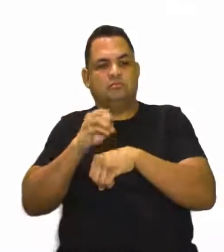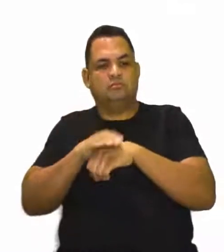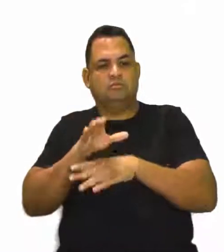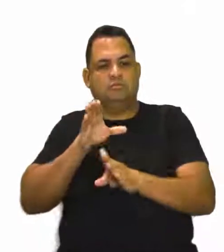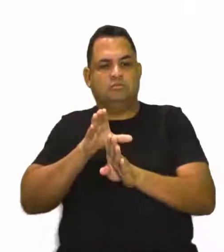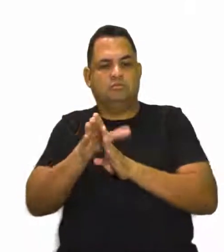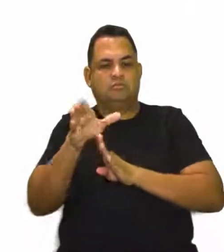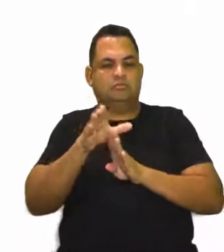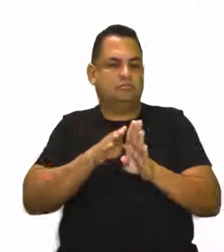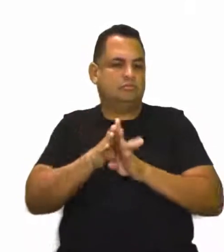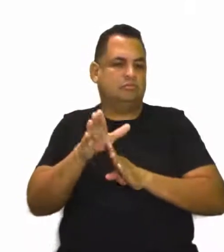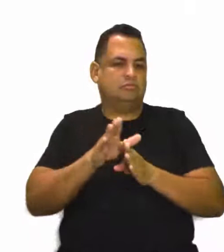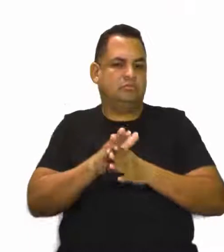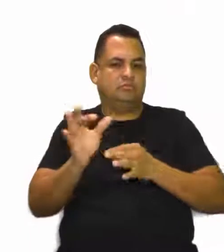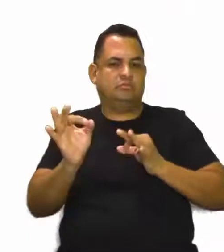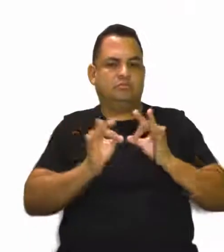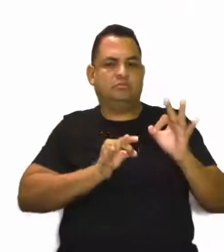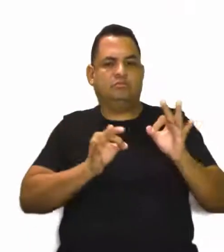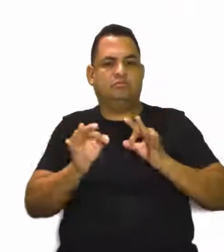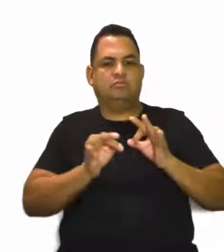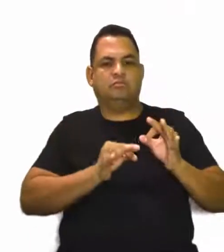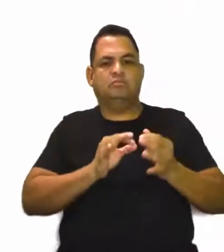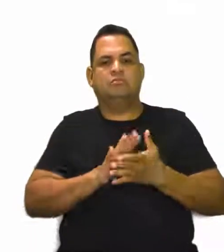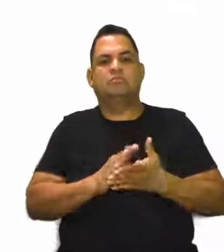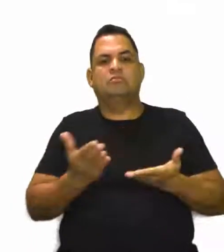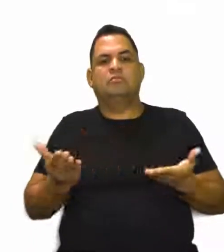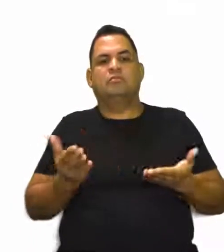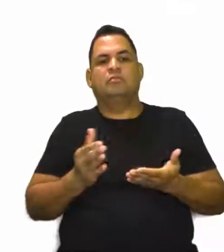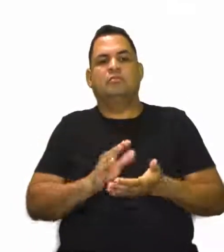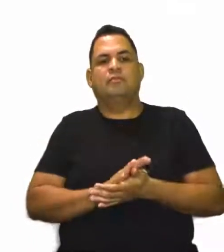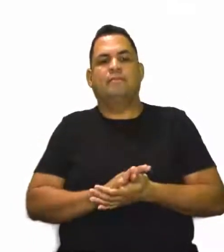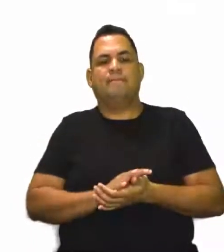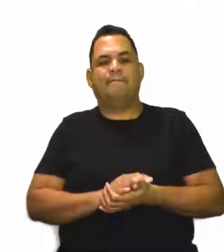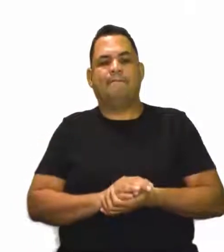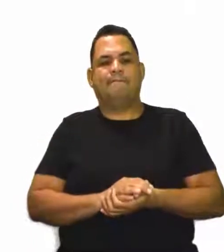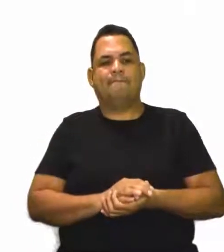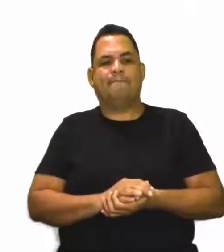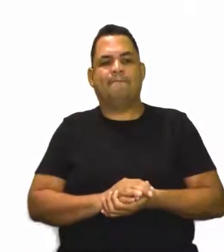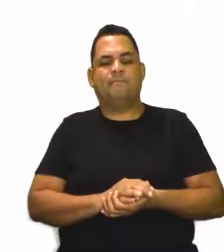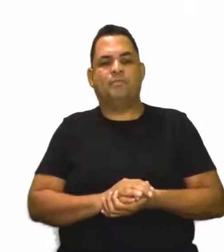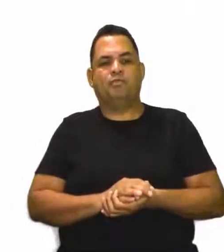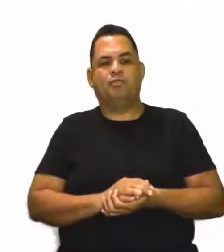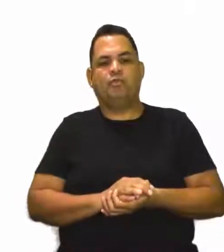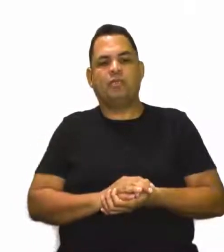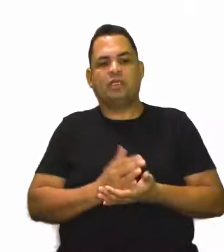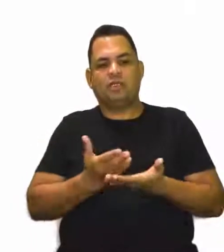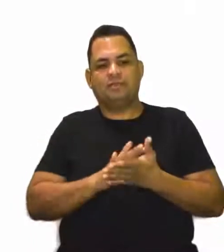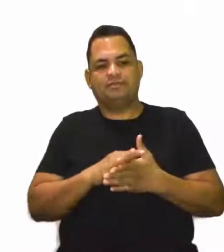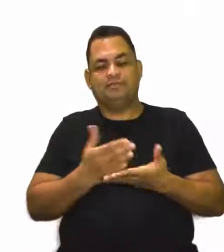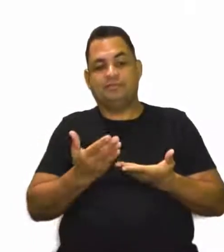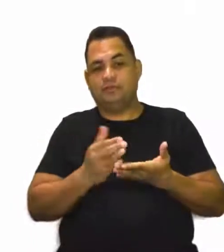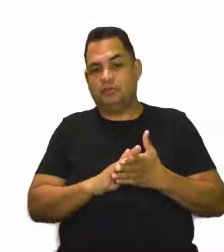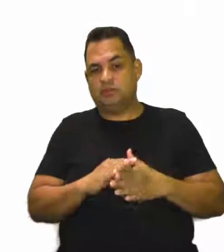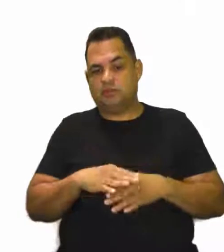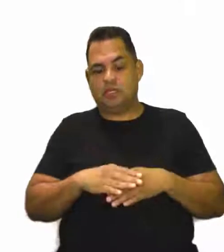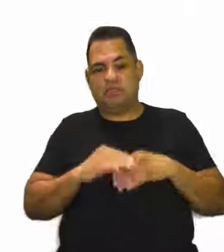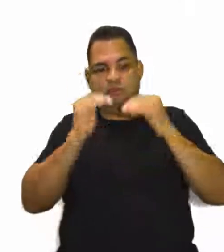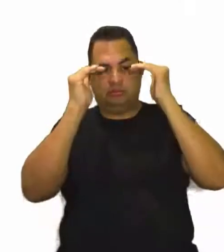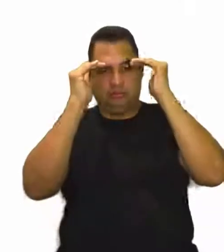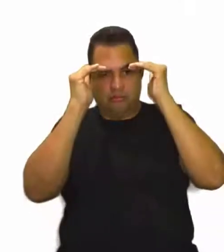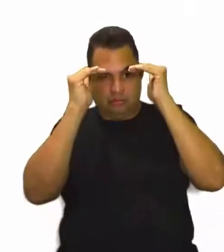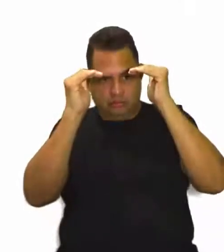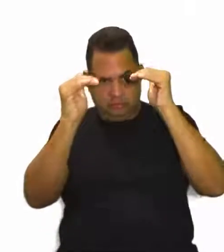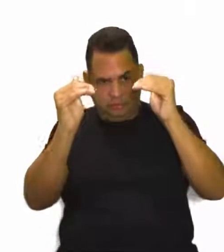e orientações em relação à prática. E aí foi dado ênfase a respeitar os princípios de